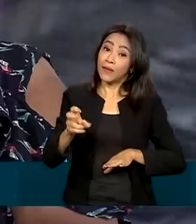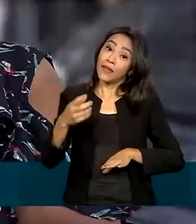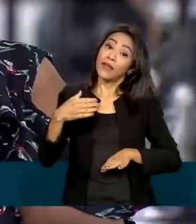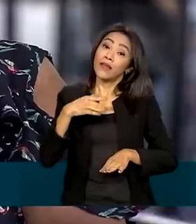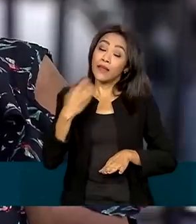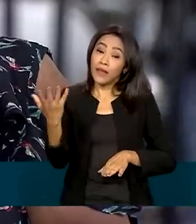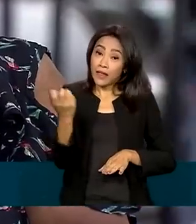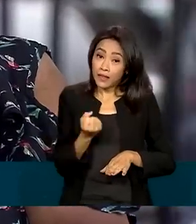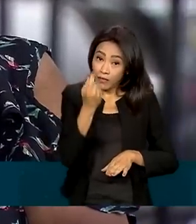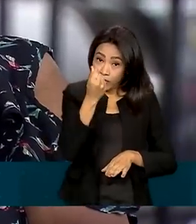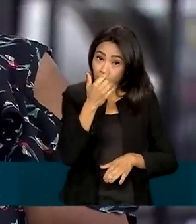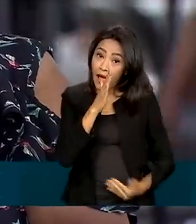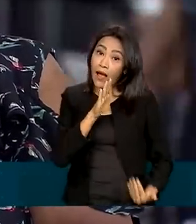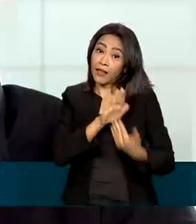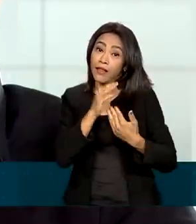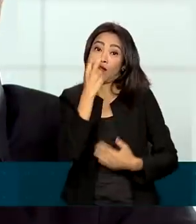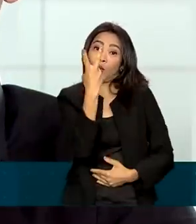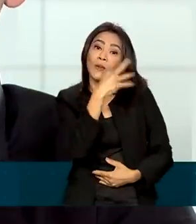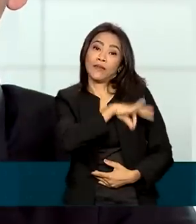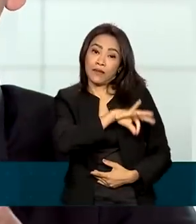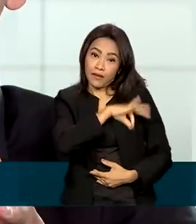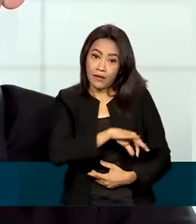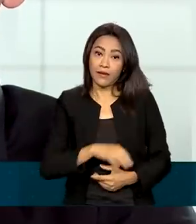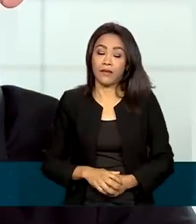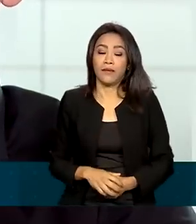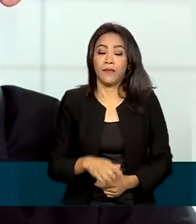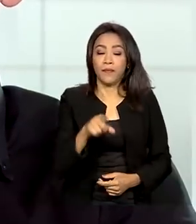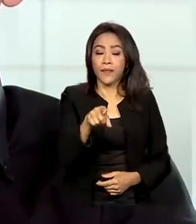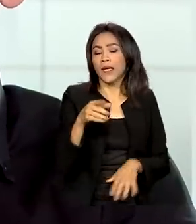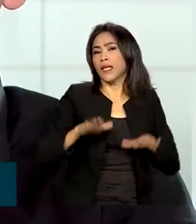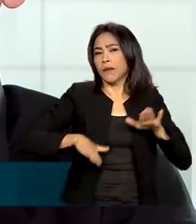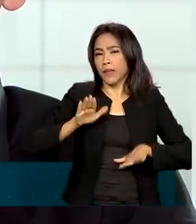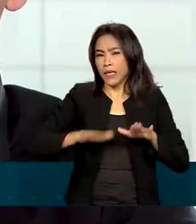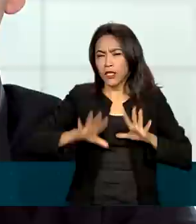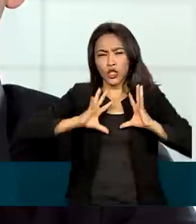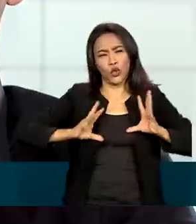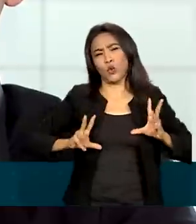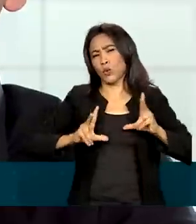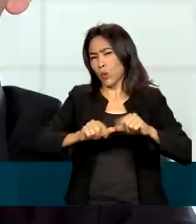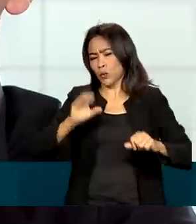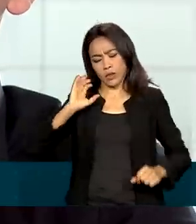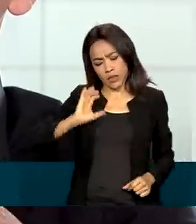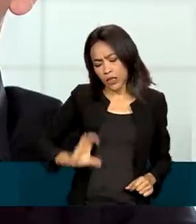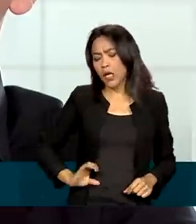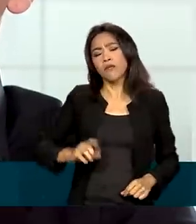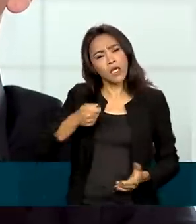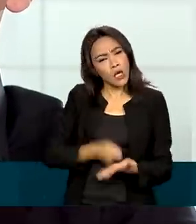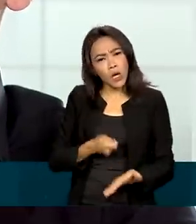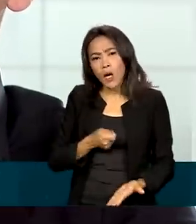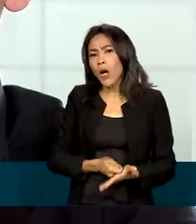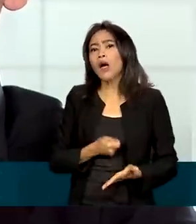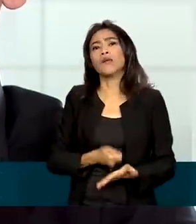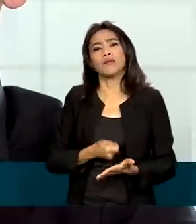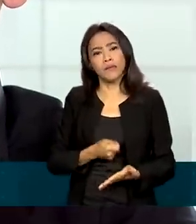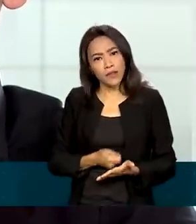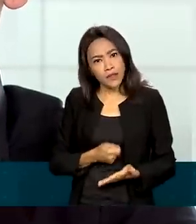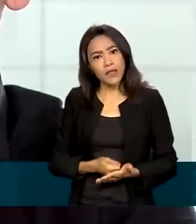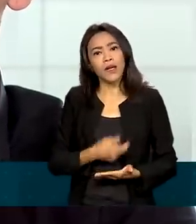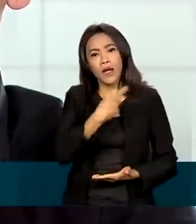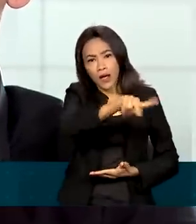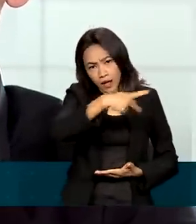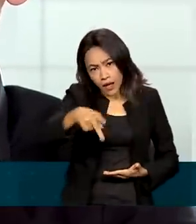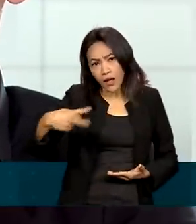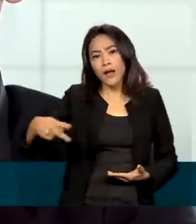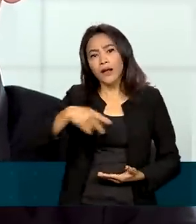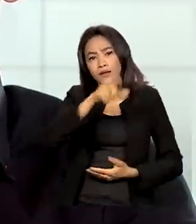até 2 salários mínimos. Independente do auxílio ou não, todo cidadão tem que cobrar realmente a prestação do transporte